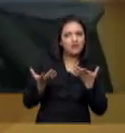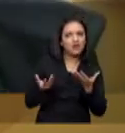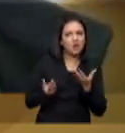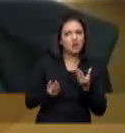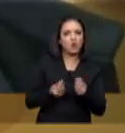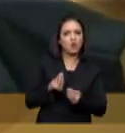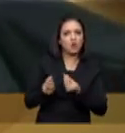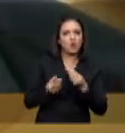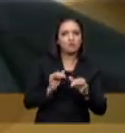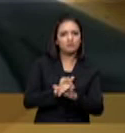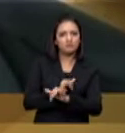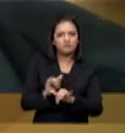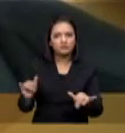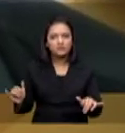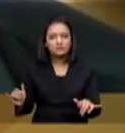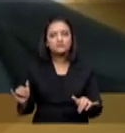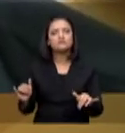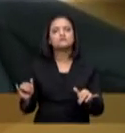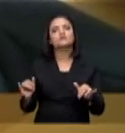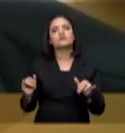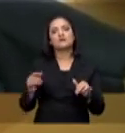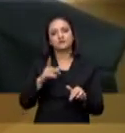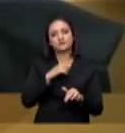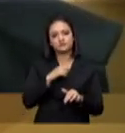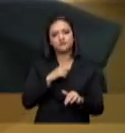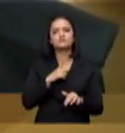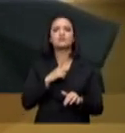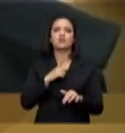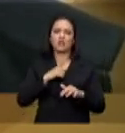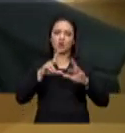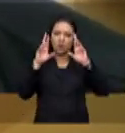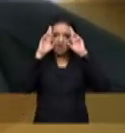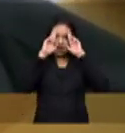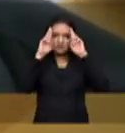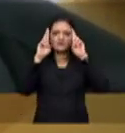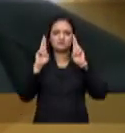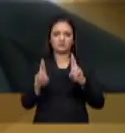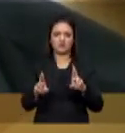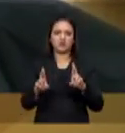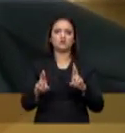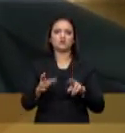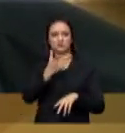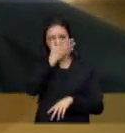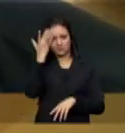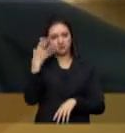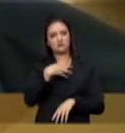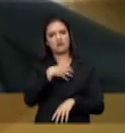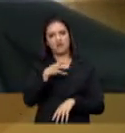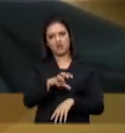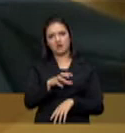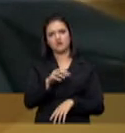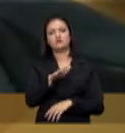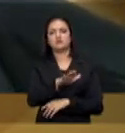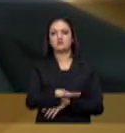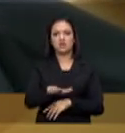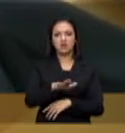captura de novos consumidores de maneira mais respeitosa aos baianos, às crianças da